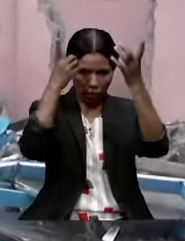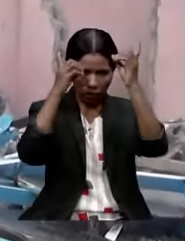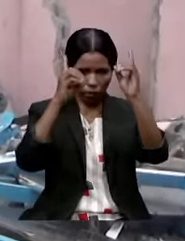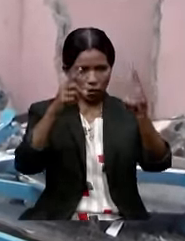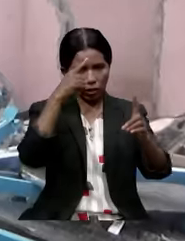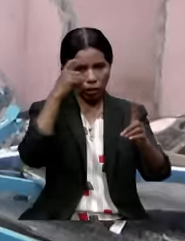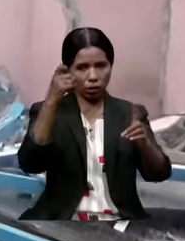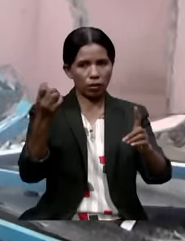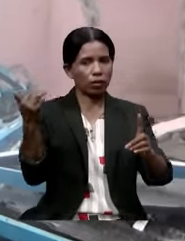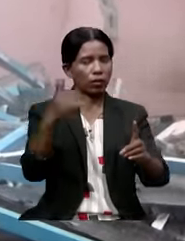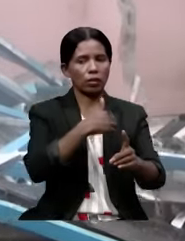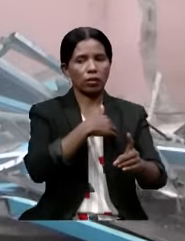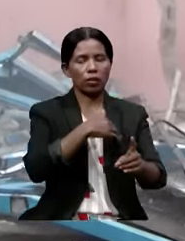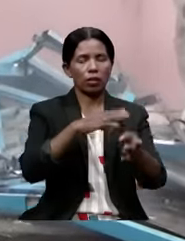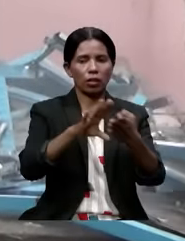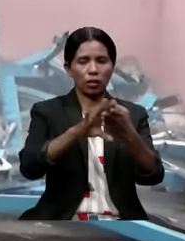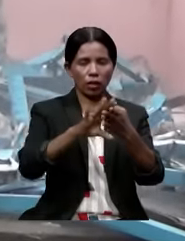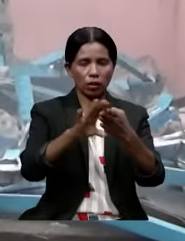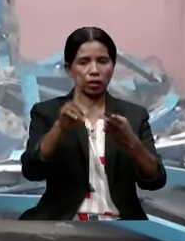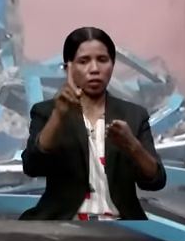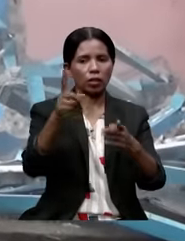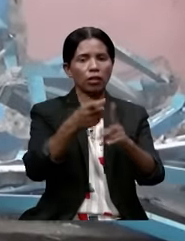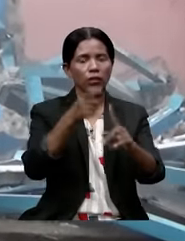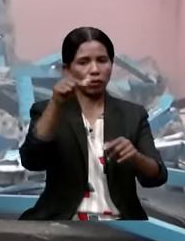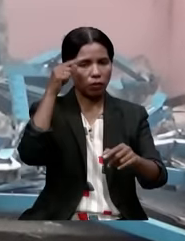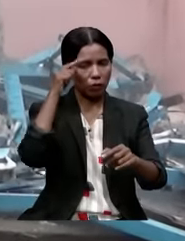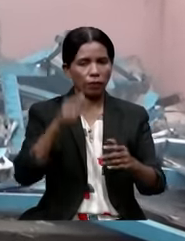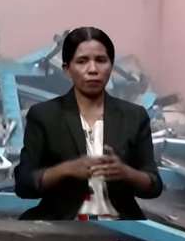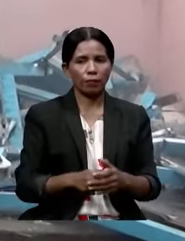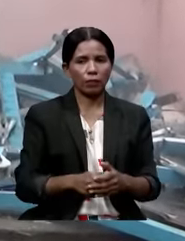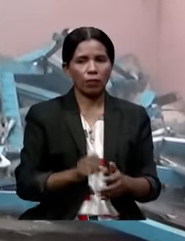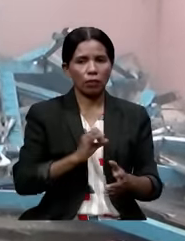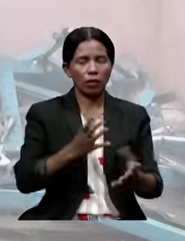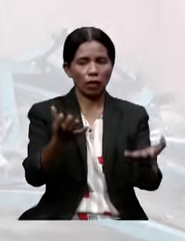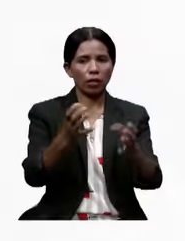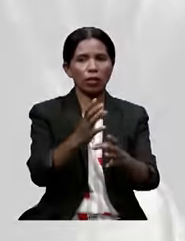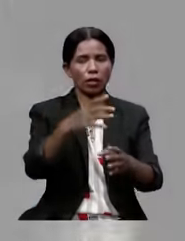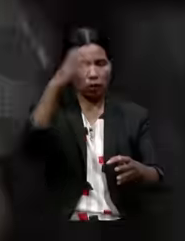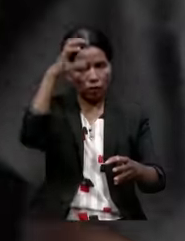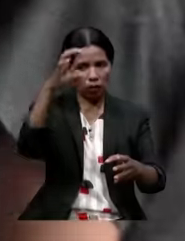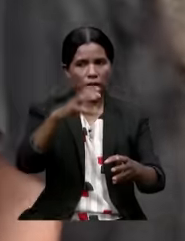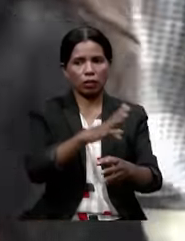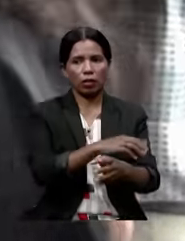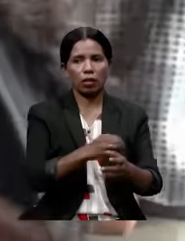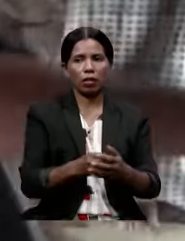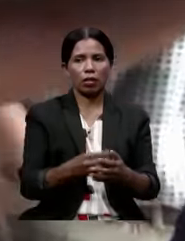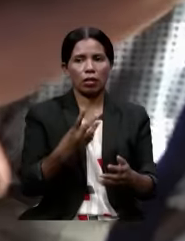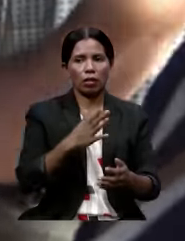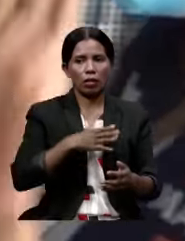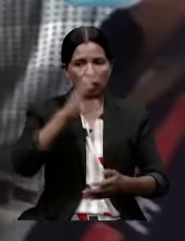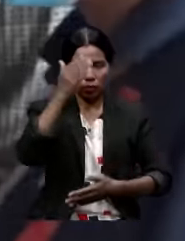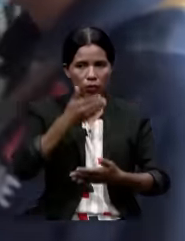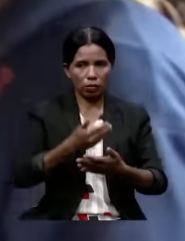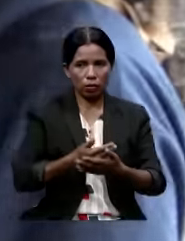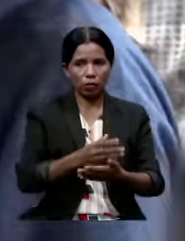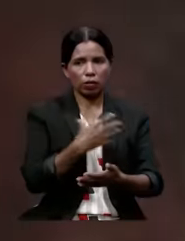tamba durante ne sidau ketan karta notifikasaun si governo. Tama kaka sobu, eh? Uda nasa ne kuitaru. Sina ropa